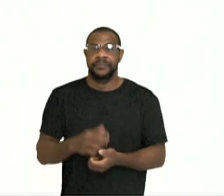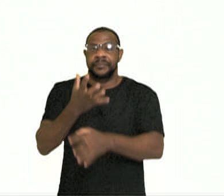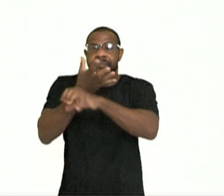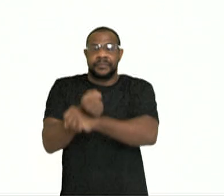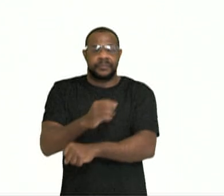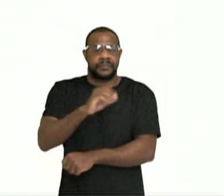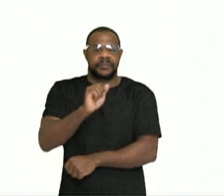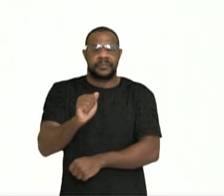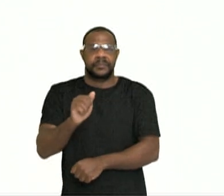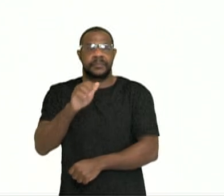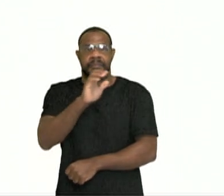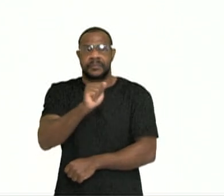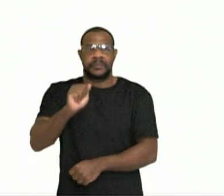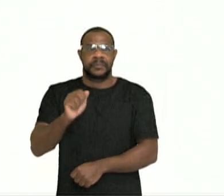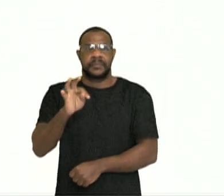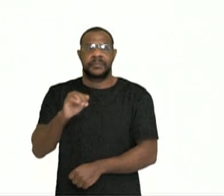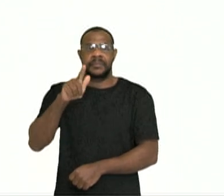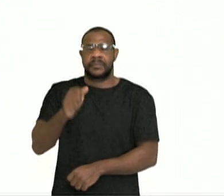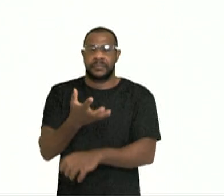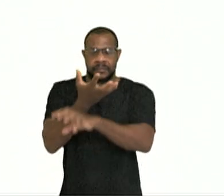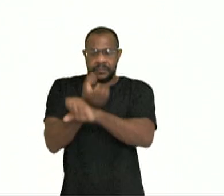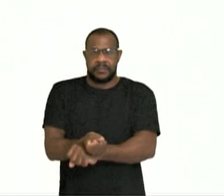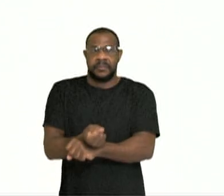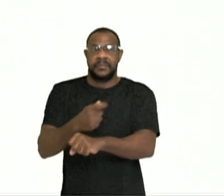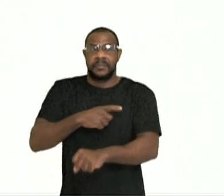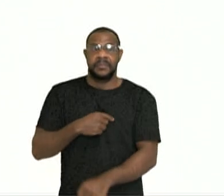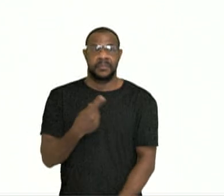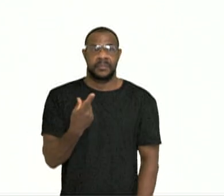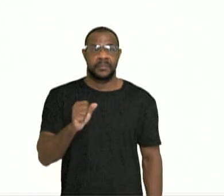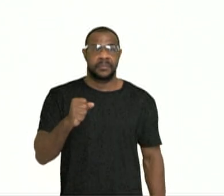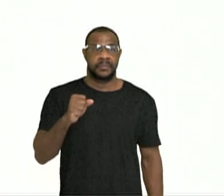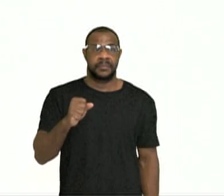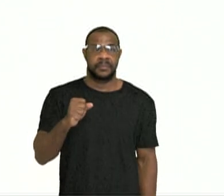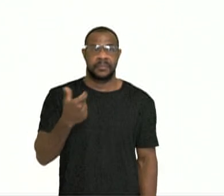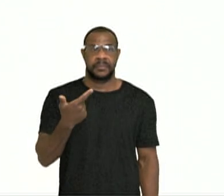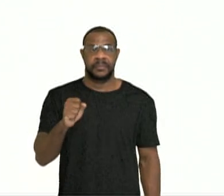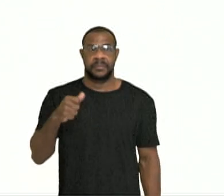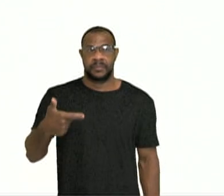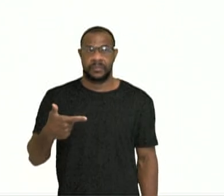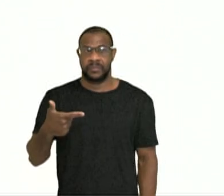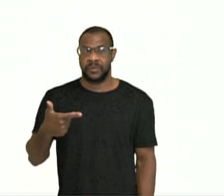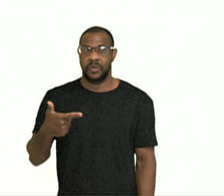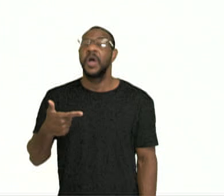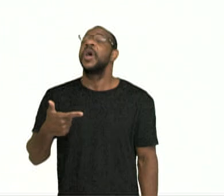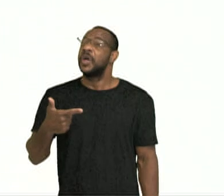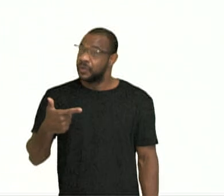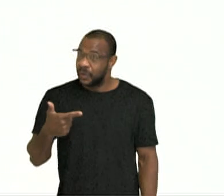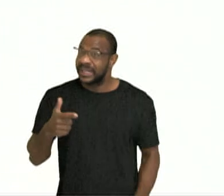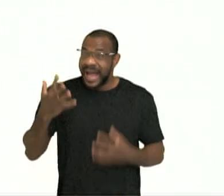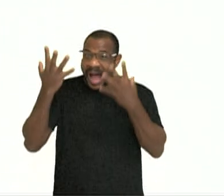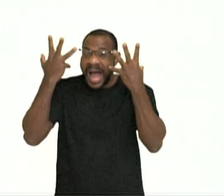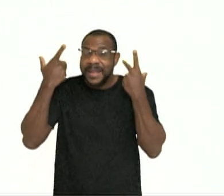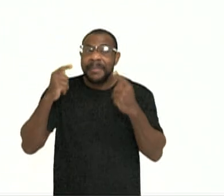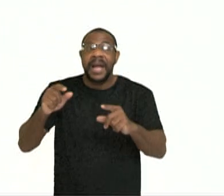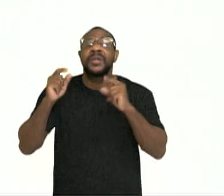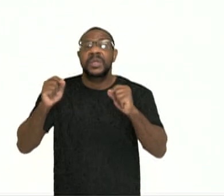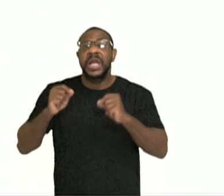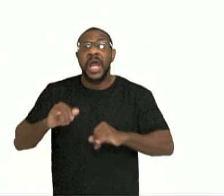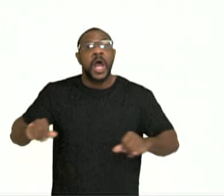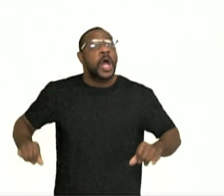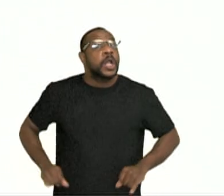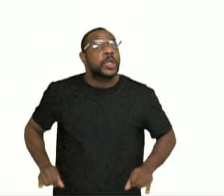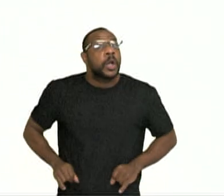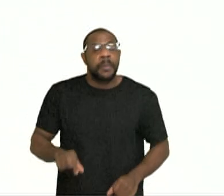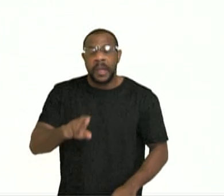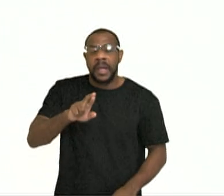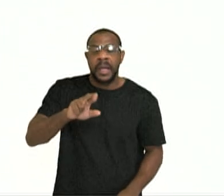Caatinga tem 182 animais ameaçados. No país, quase 10% dos monitorados estão sob